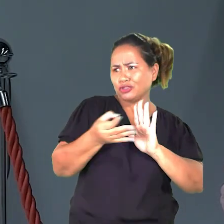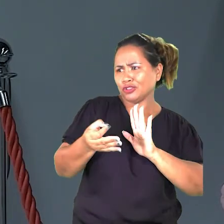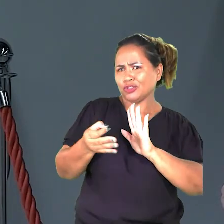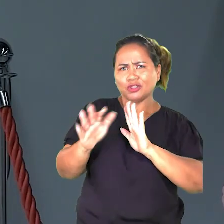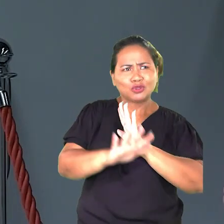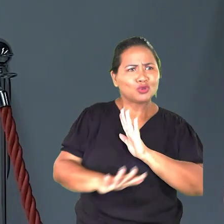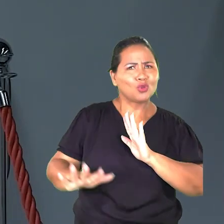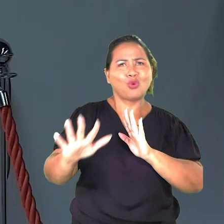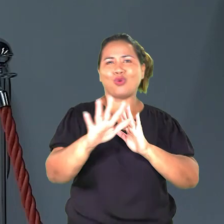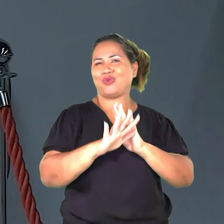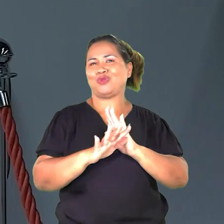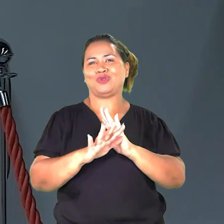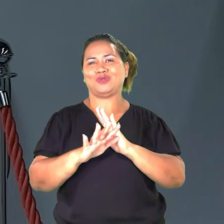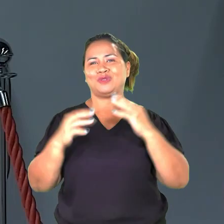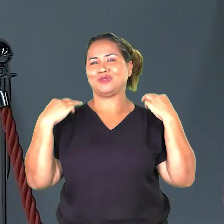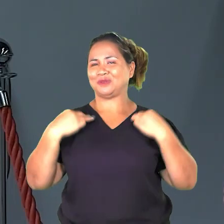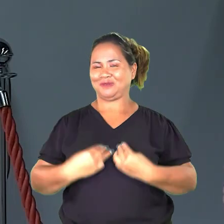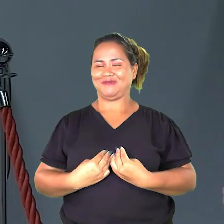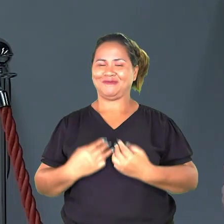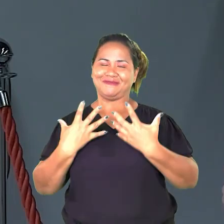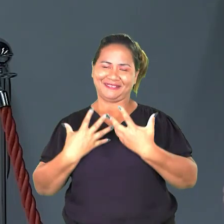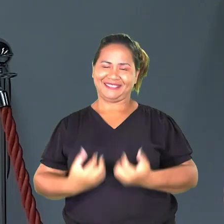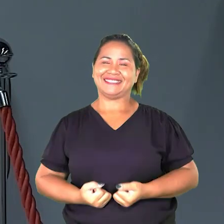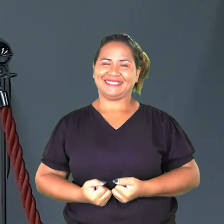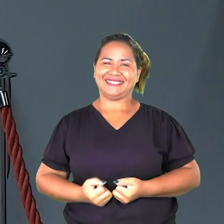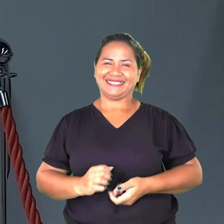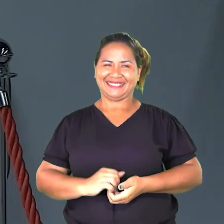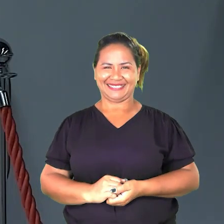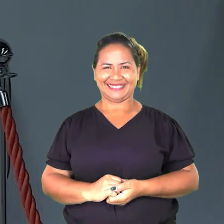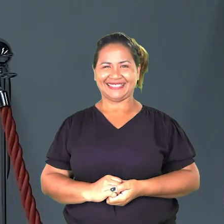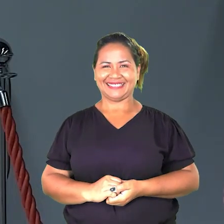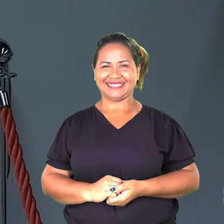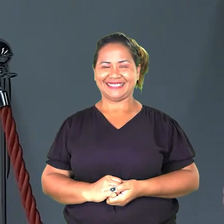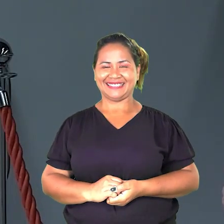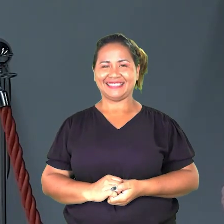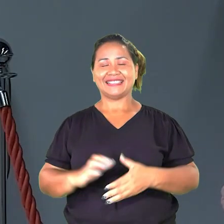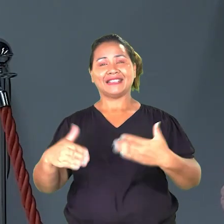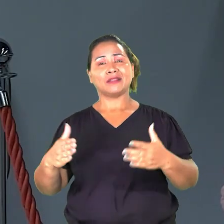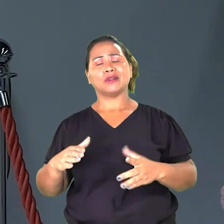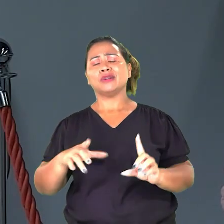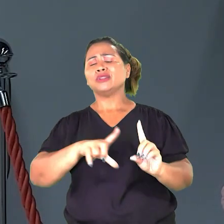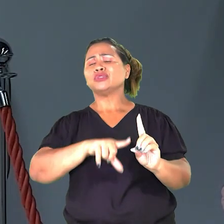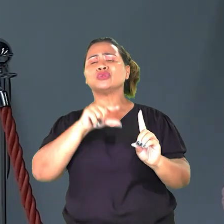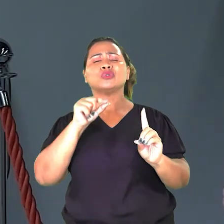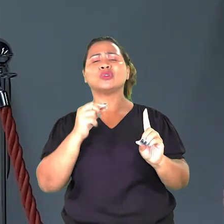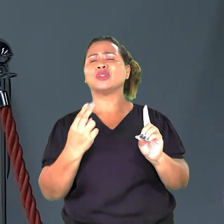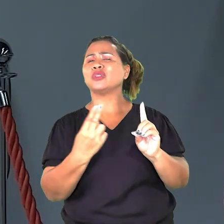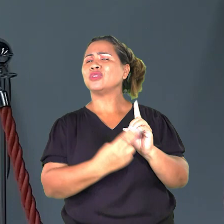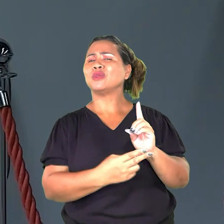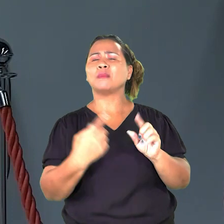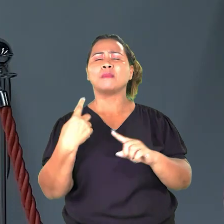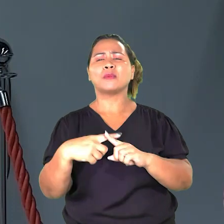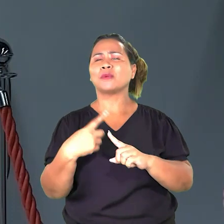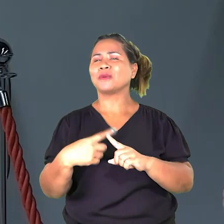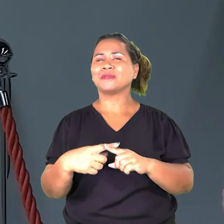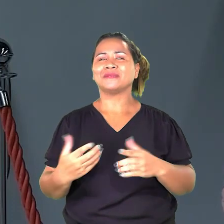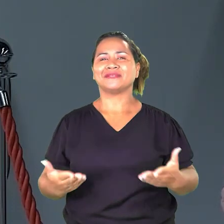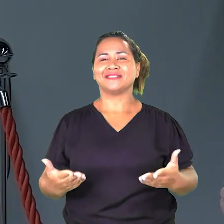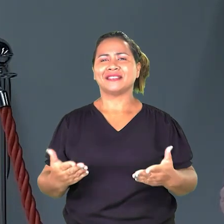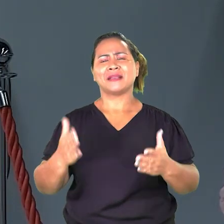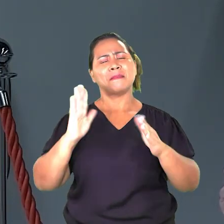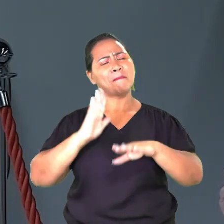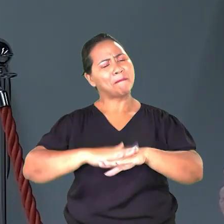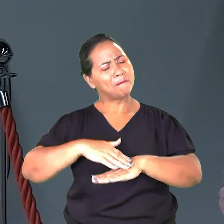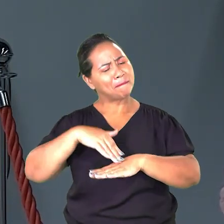escolha, logo carinhosamente abraçada pelos estimados colegas de toga eleitoral com quem convivi nesses últimos